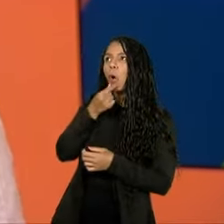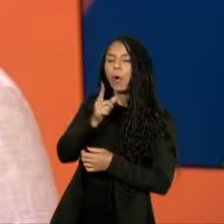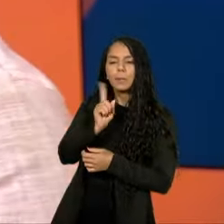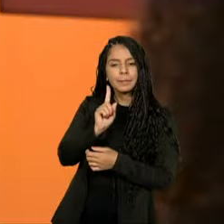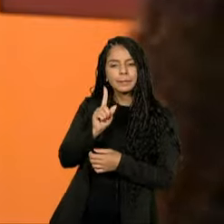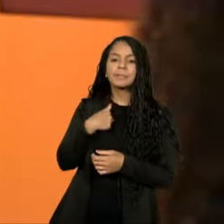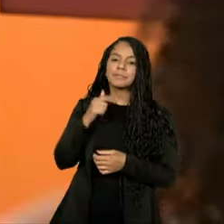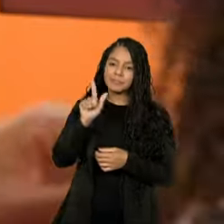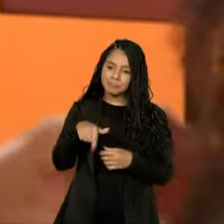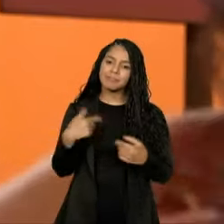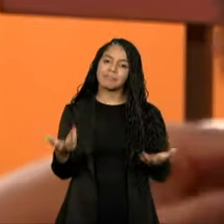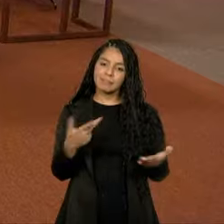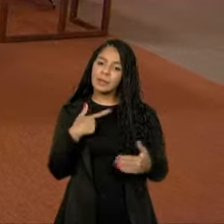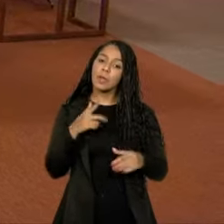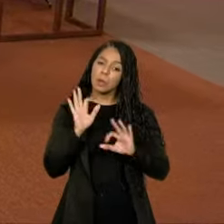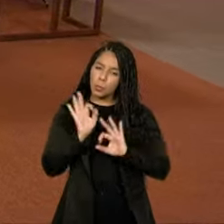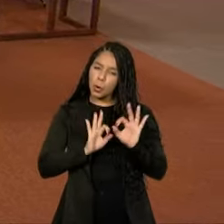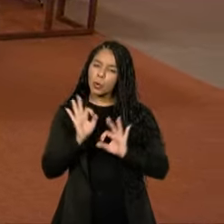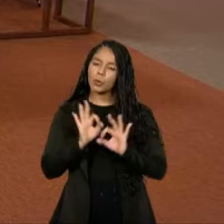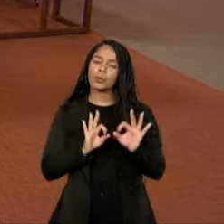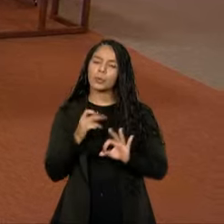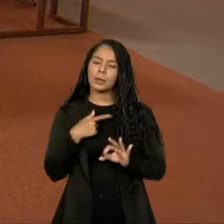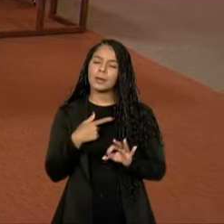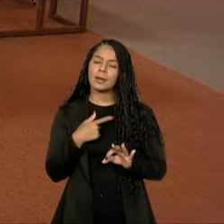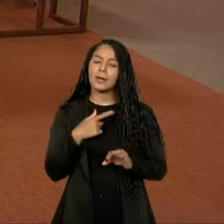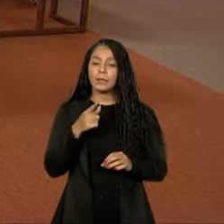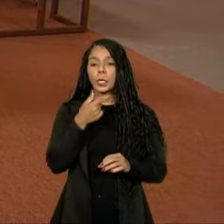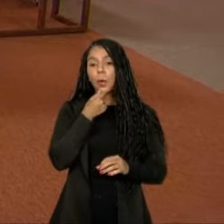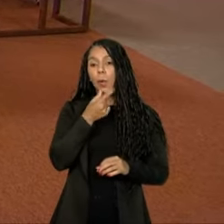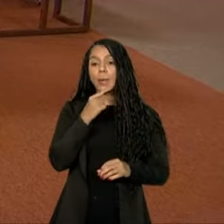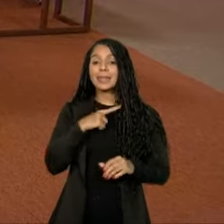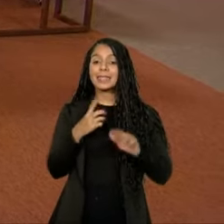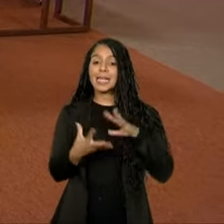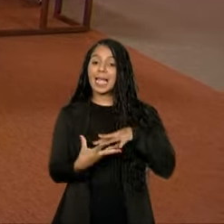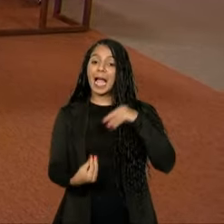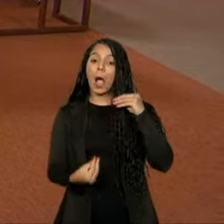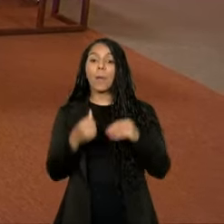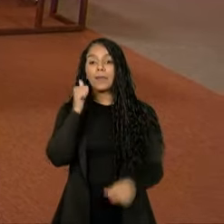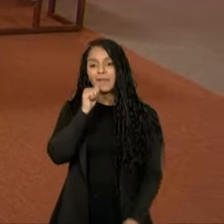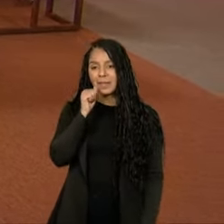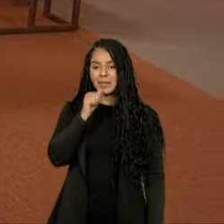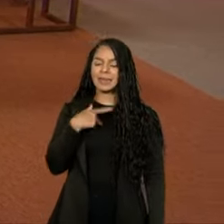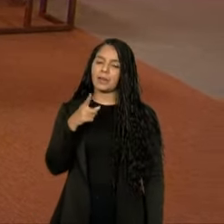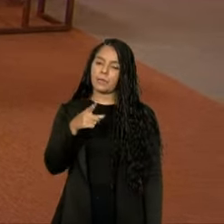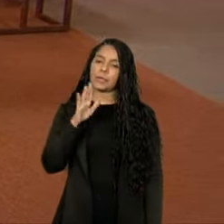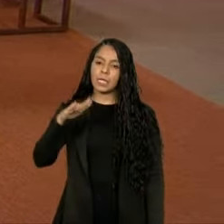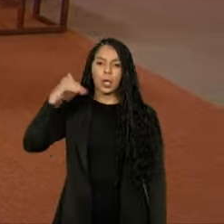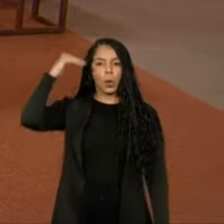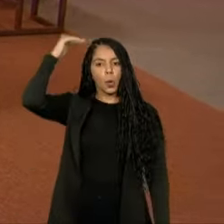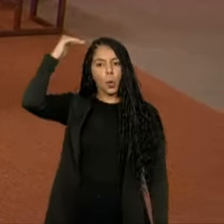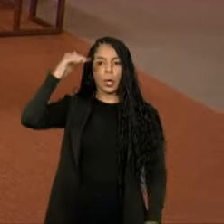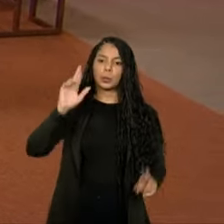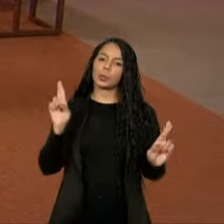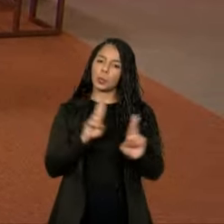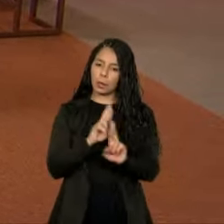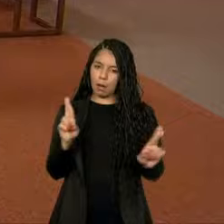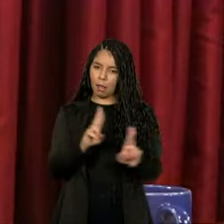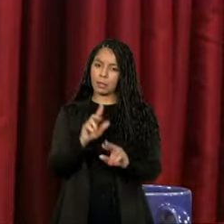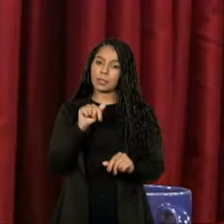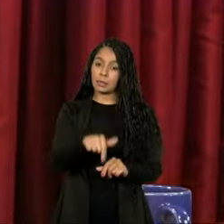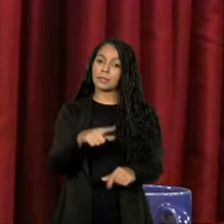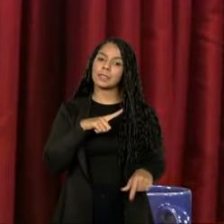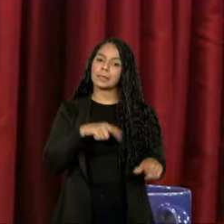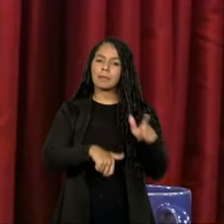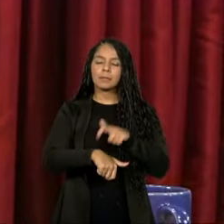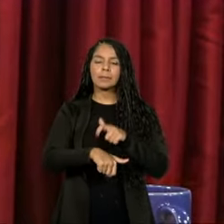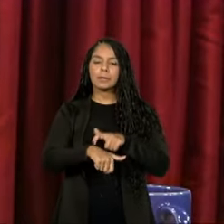Léo? Você é um cara, você é um homem, né? Tem uma alma feminina, né? E é o que ela falou, né? Você é o adulto da relação, então você que estimula todo esse